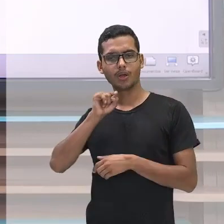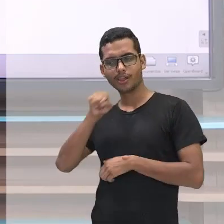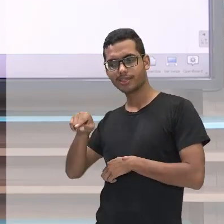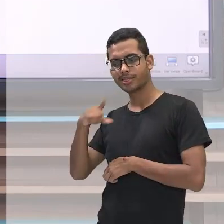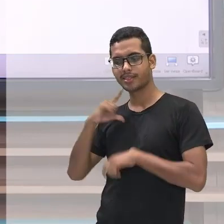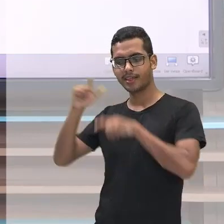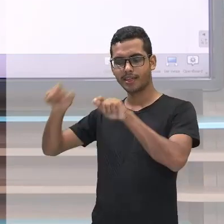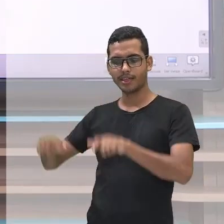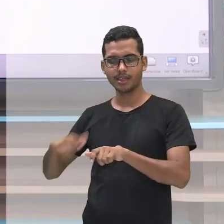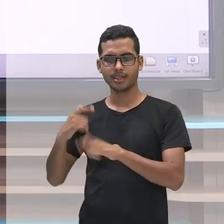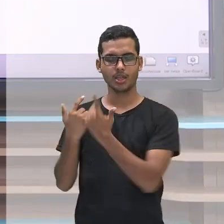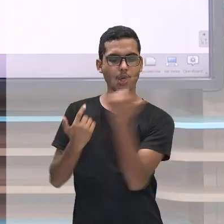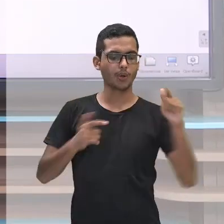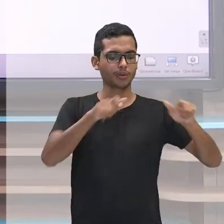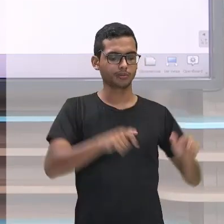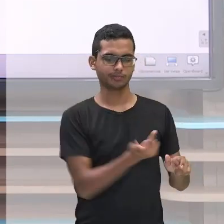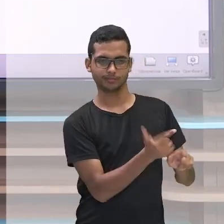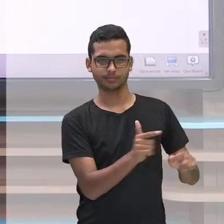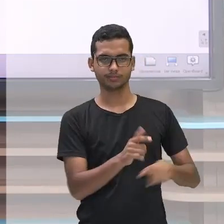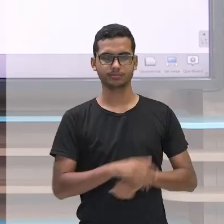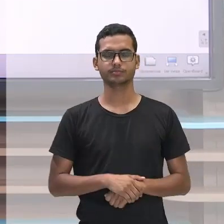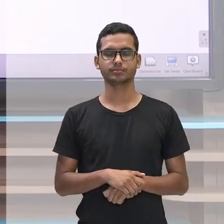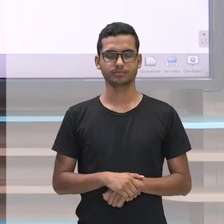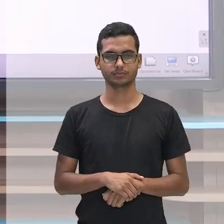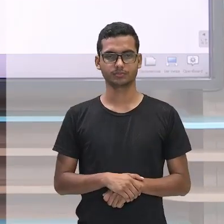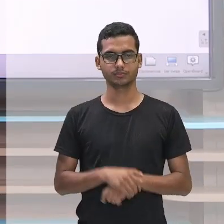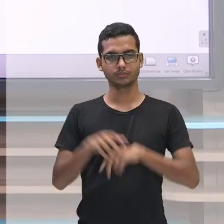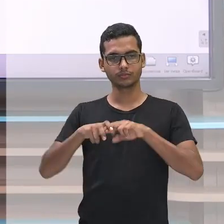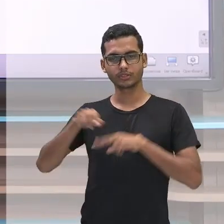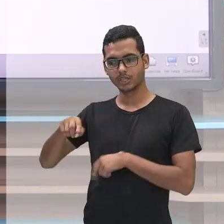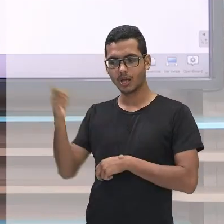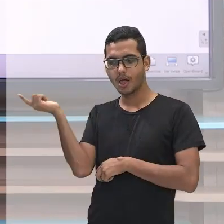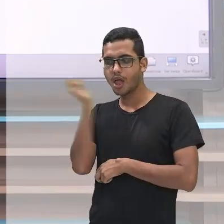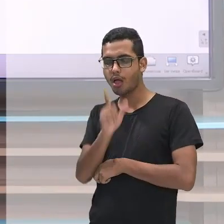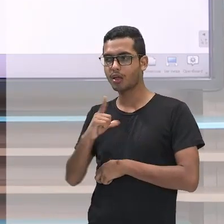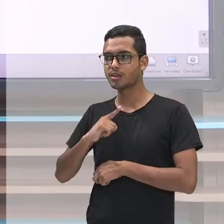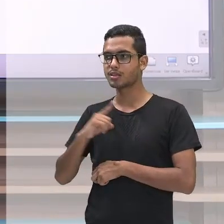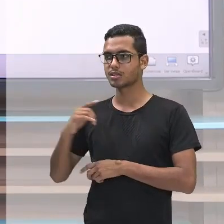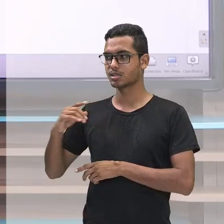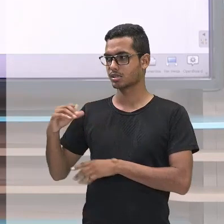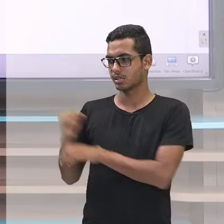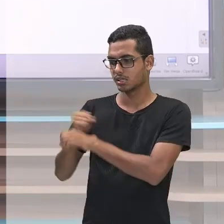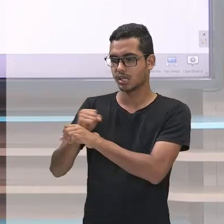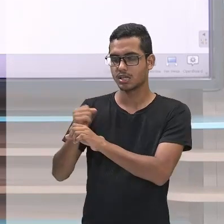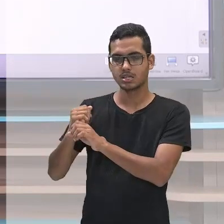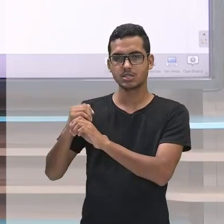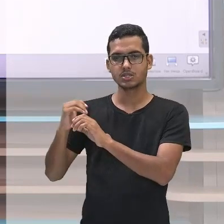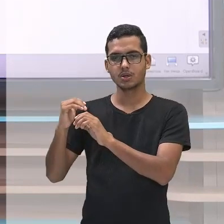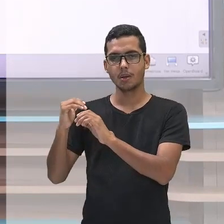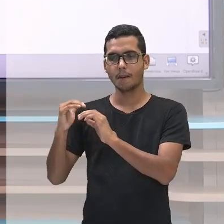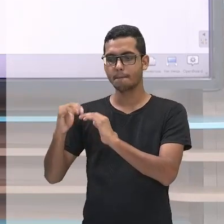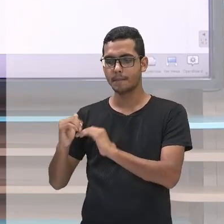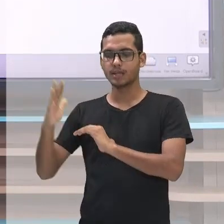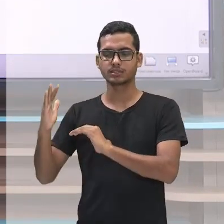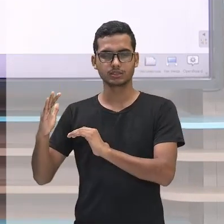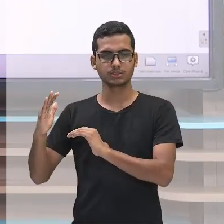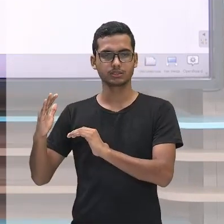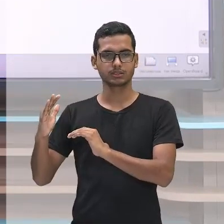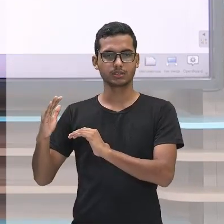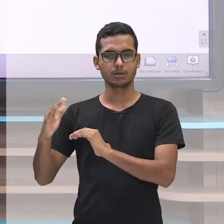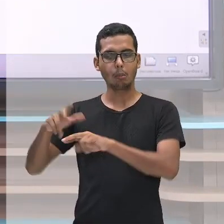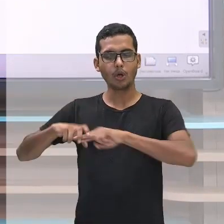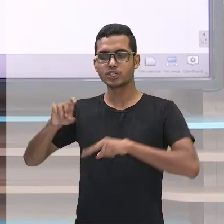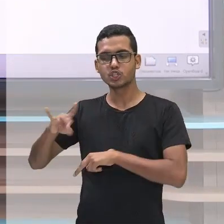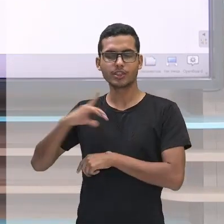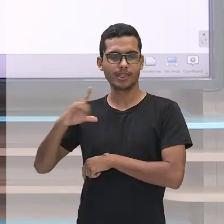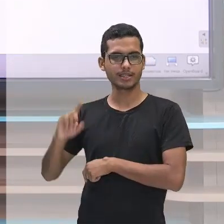tem na cidade X, que não faz com que aquela população alcance 80 anos e ali chega só a 50 anos na